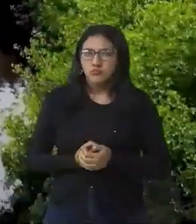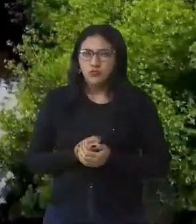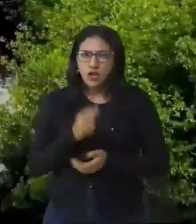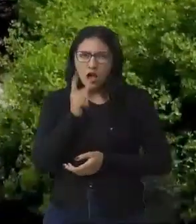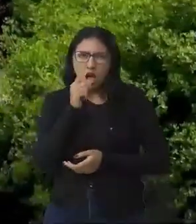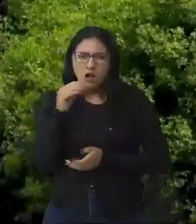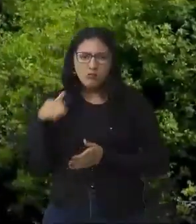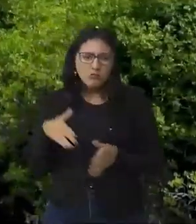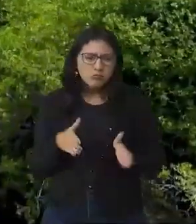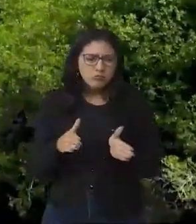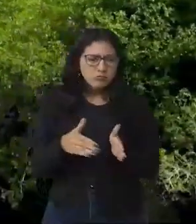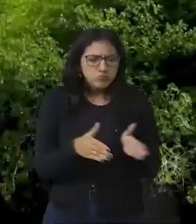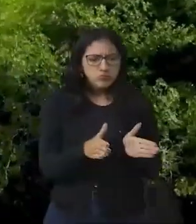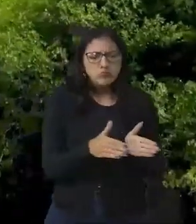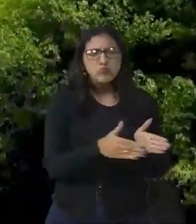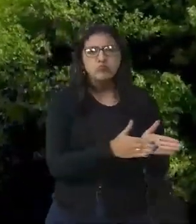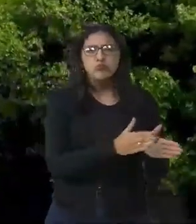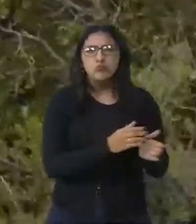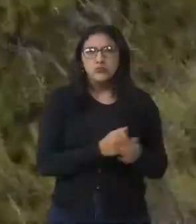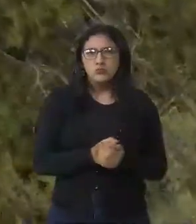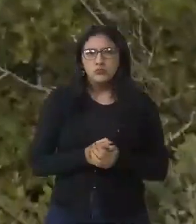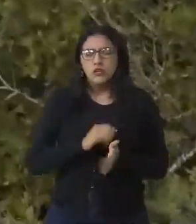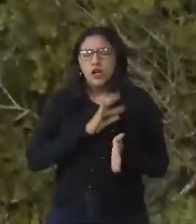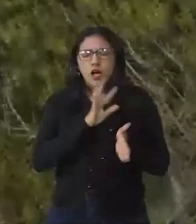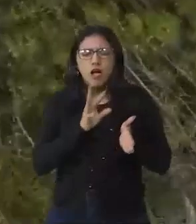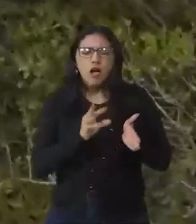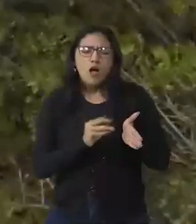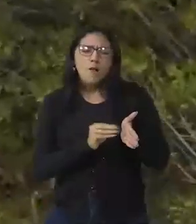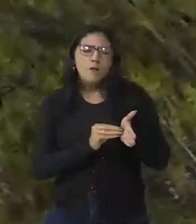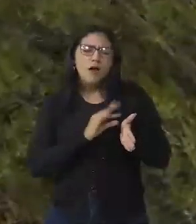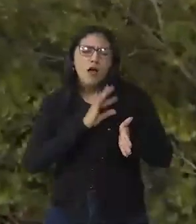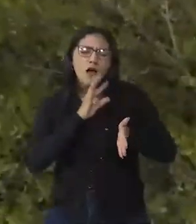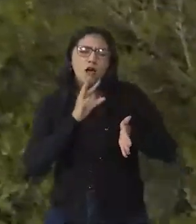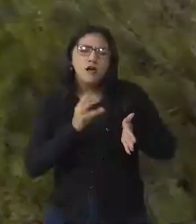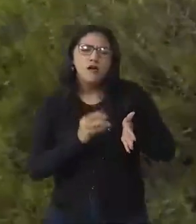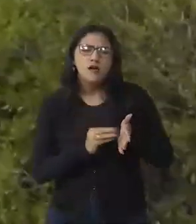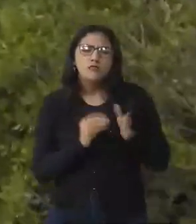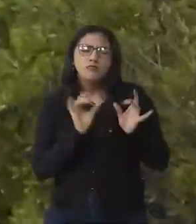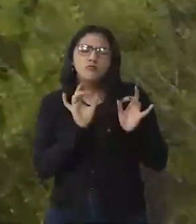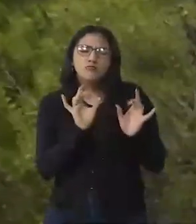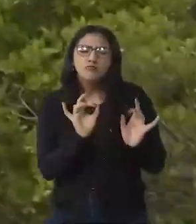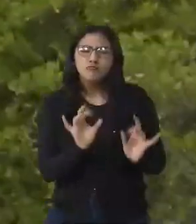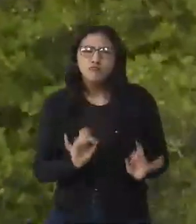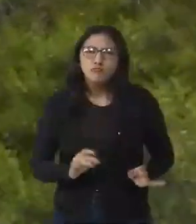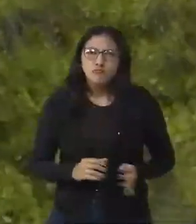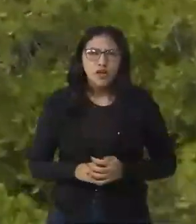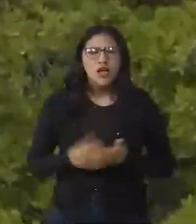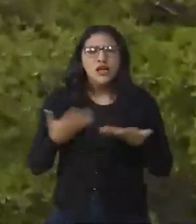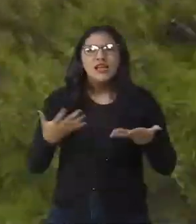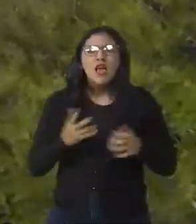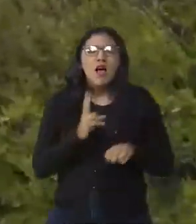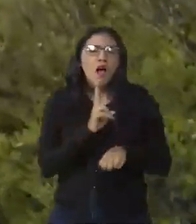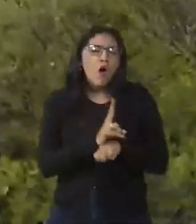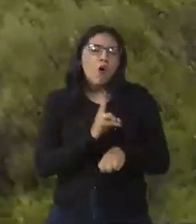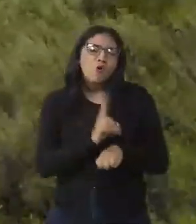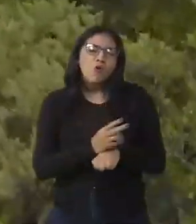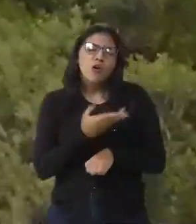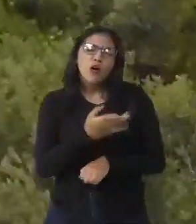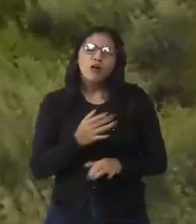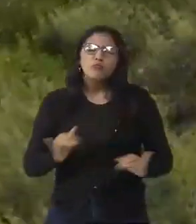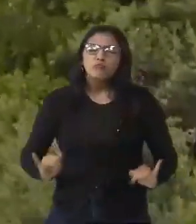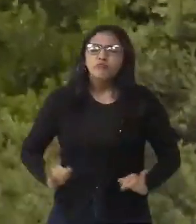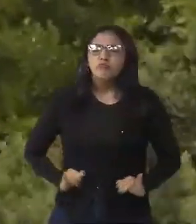águas lavadas na bateia do mercúrio. Amazônia, Amazônia, quem deterá o teu